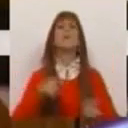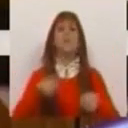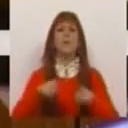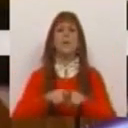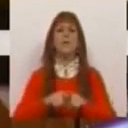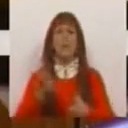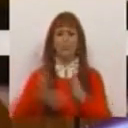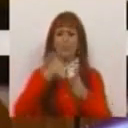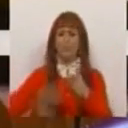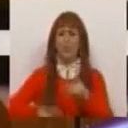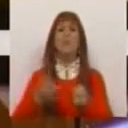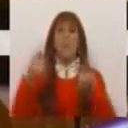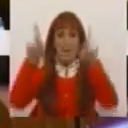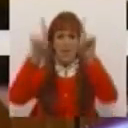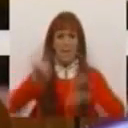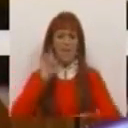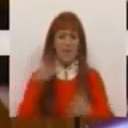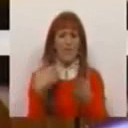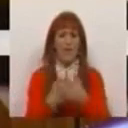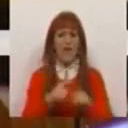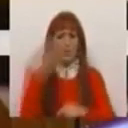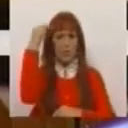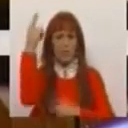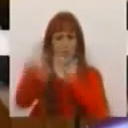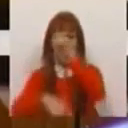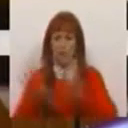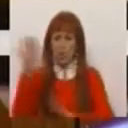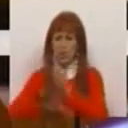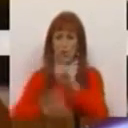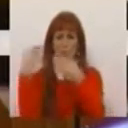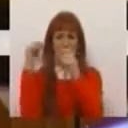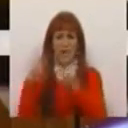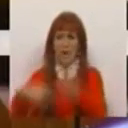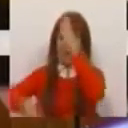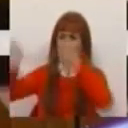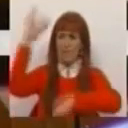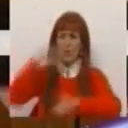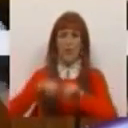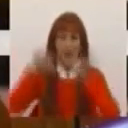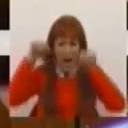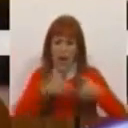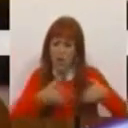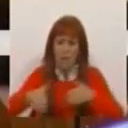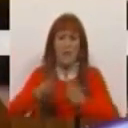passando pela revogação, mas também pela valorização dos professores, das condições do ensino e de aprendizagem.